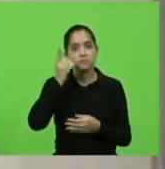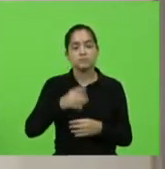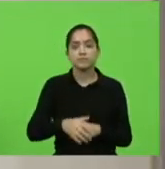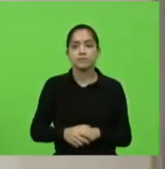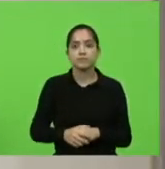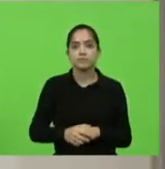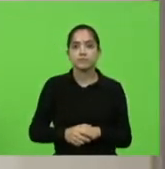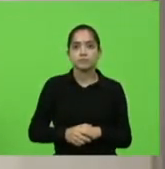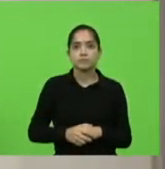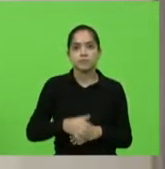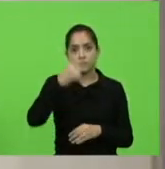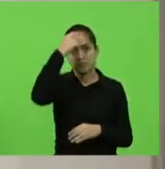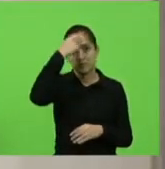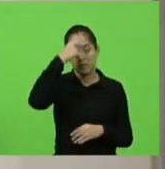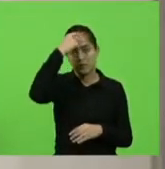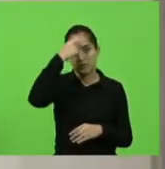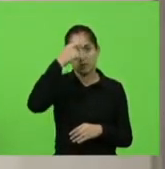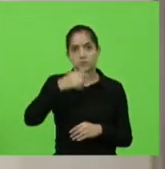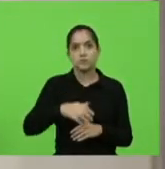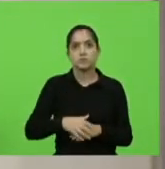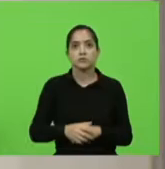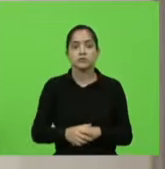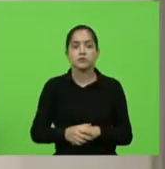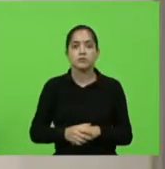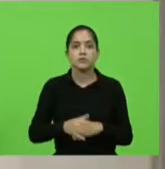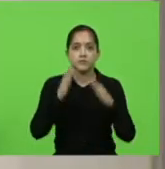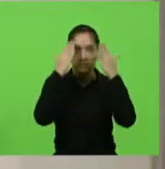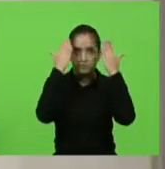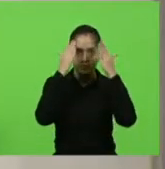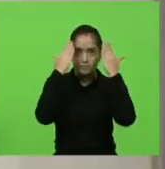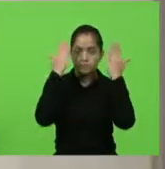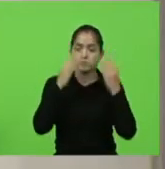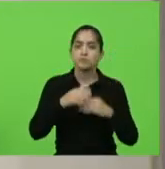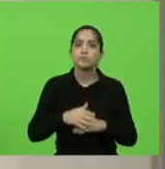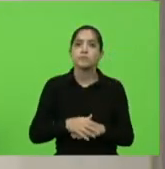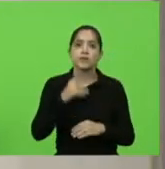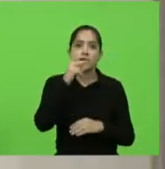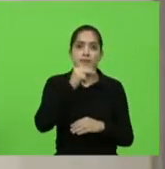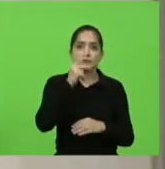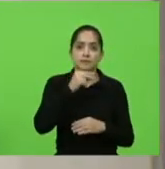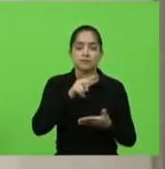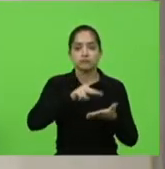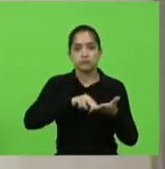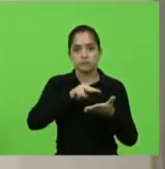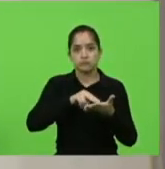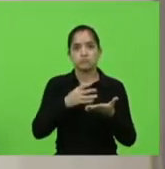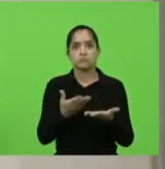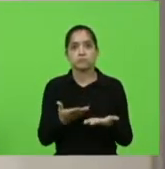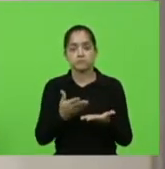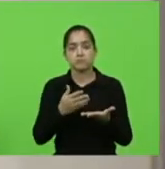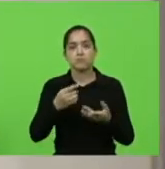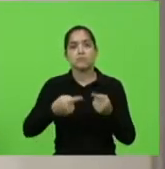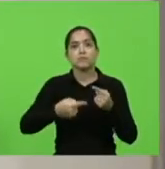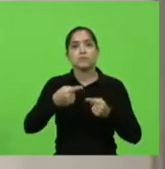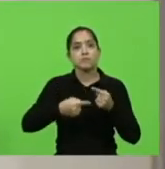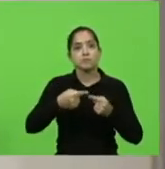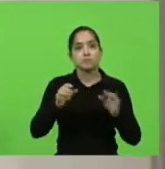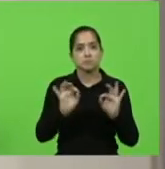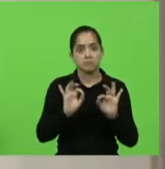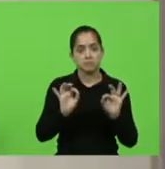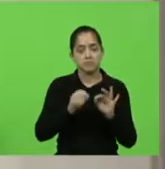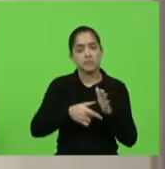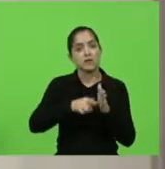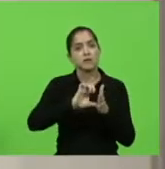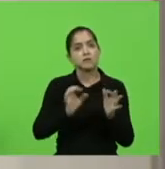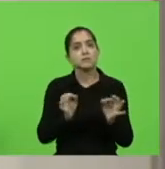deputados Maurício Skudlark, José Milton Schaefer e Kennedy Nunes. Nada mais havendo, o senhor presidente, antes de encerrar a sessão,